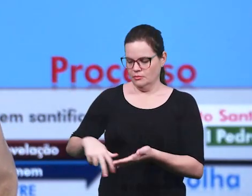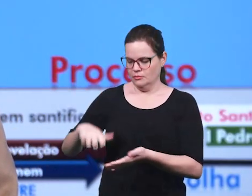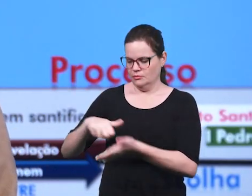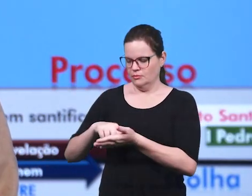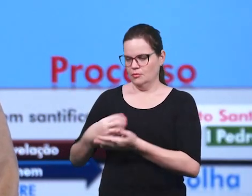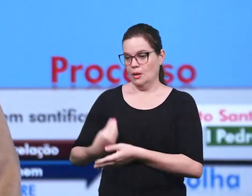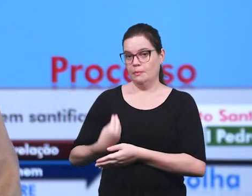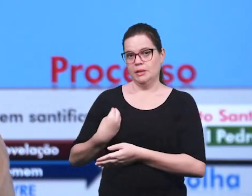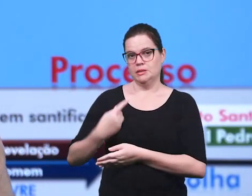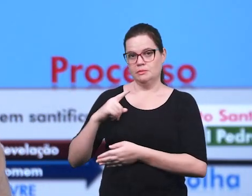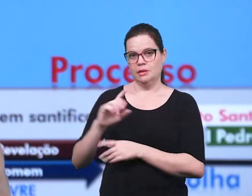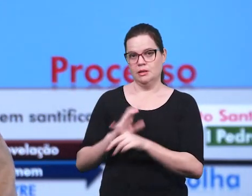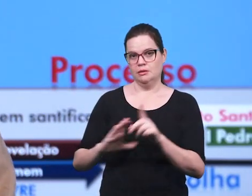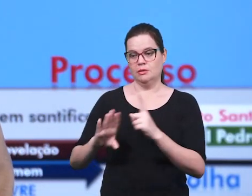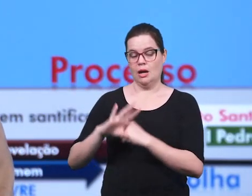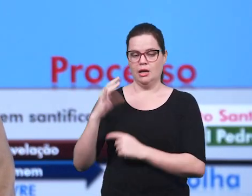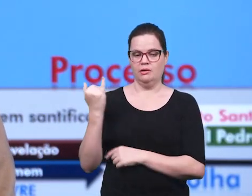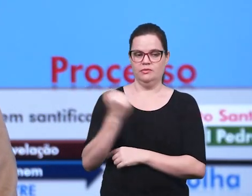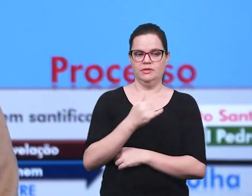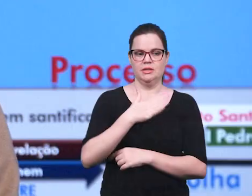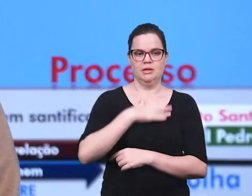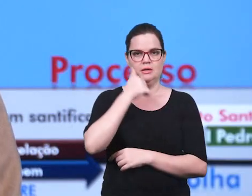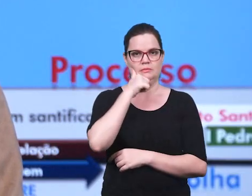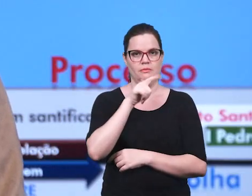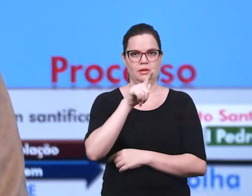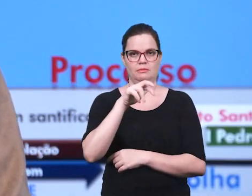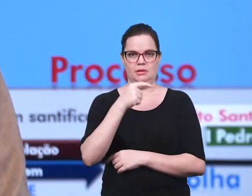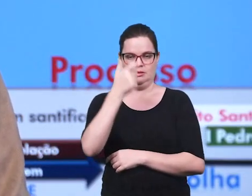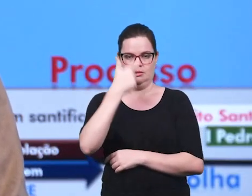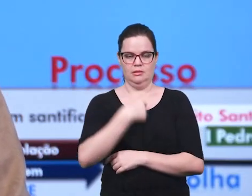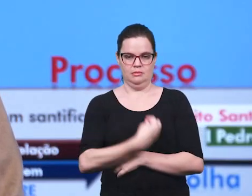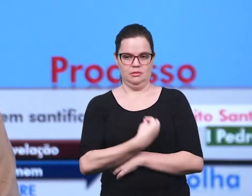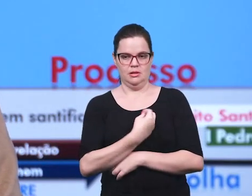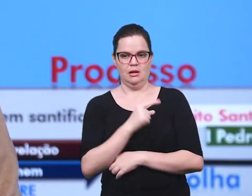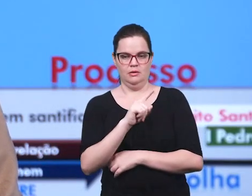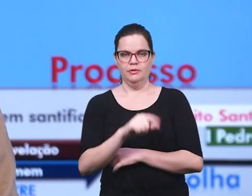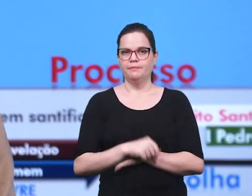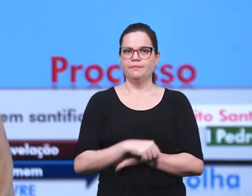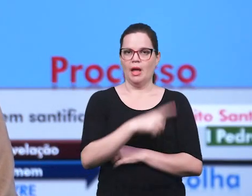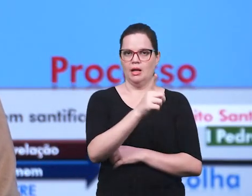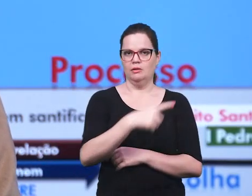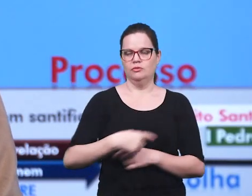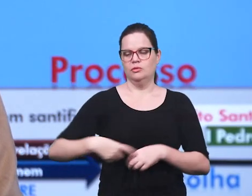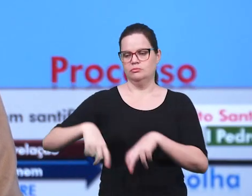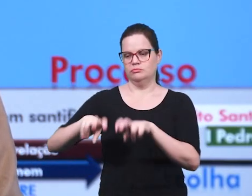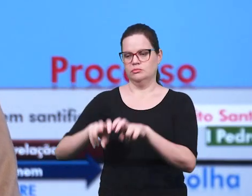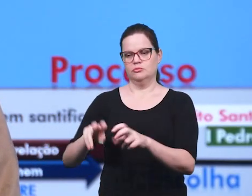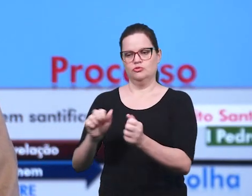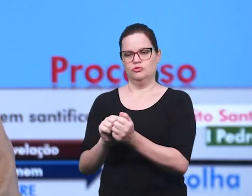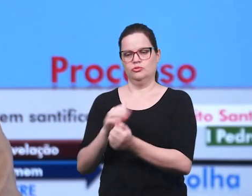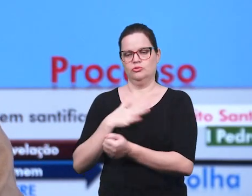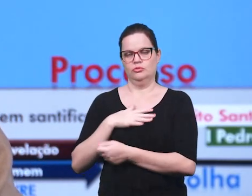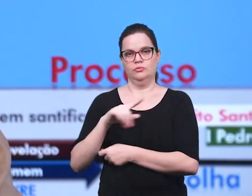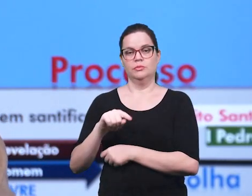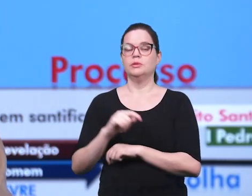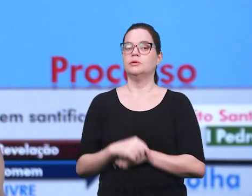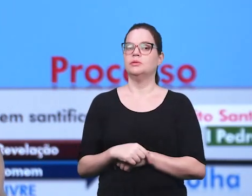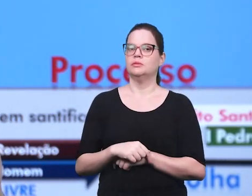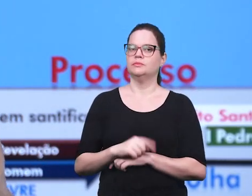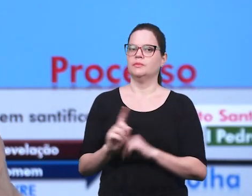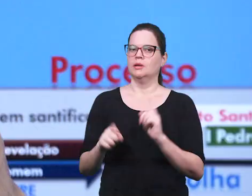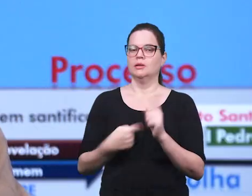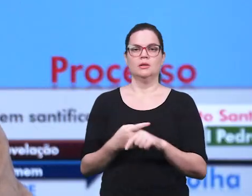participei do culto, avisaram a minha irmã que eu estava lá. Ela foi para lá para me dar assistência. Terminou o